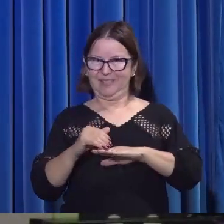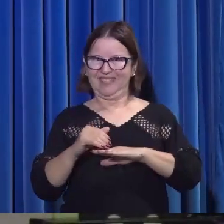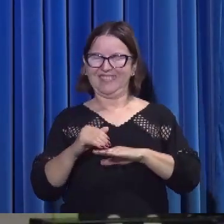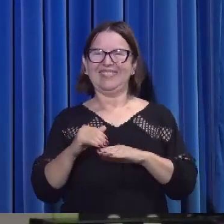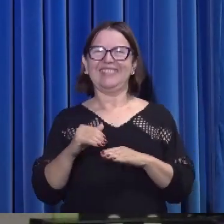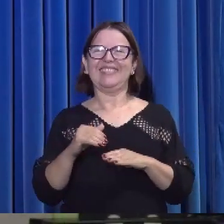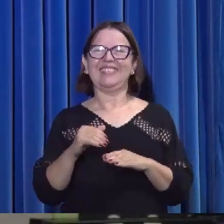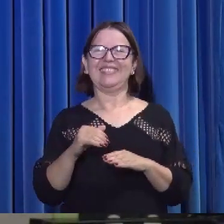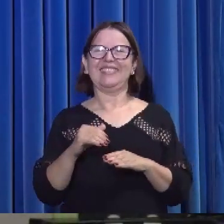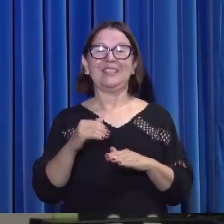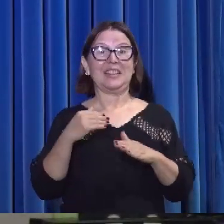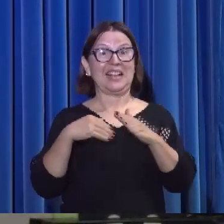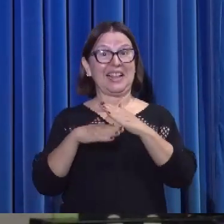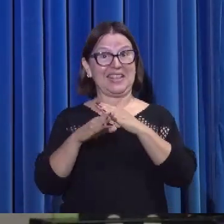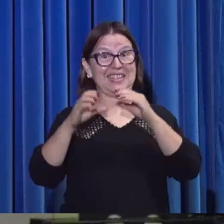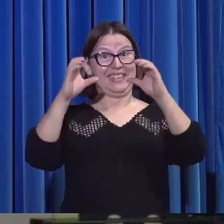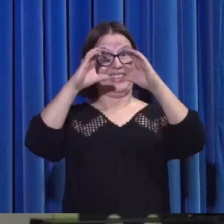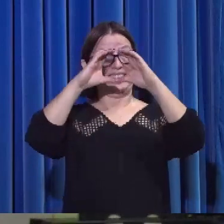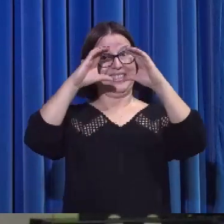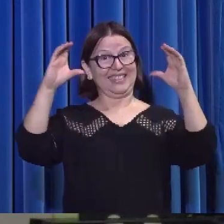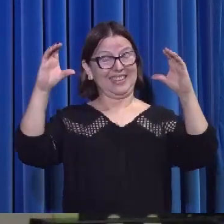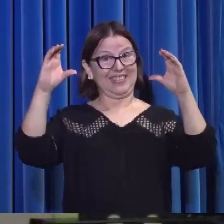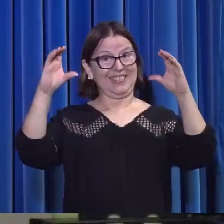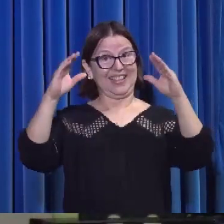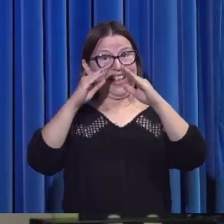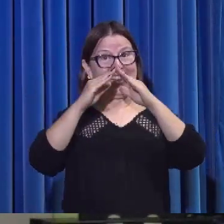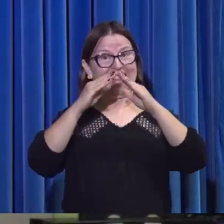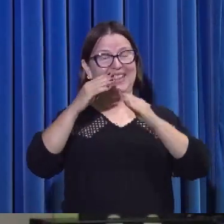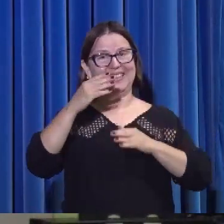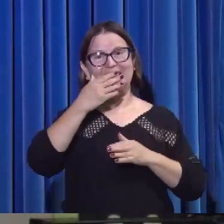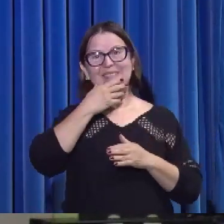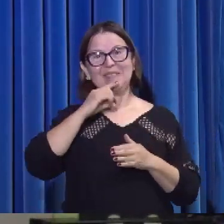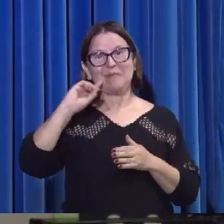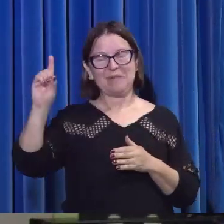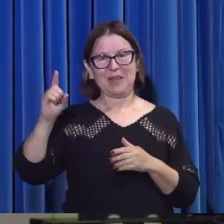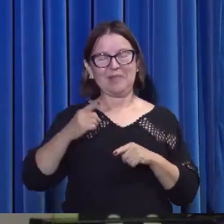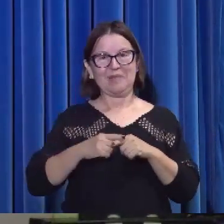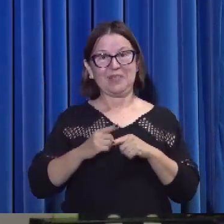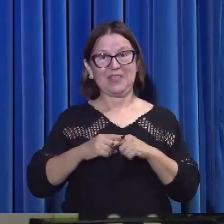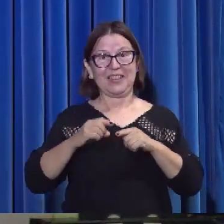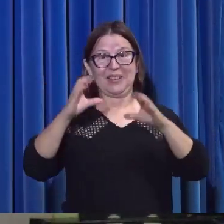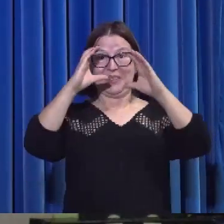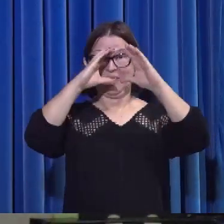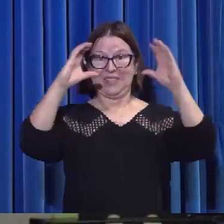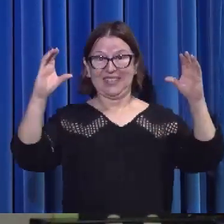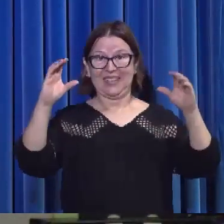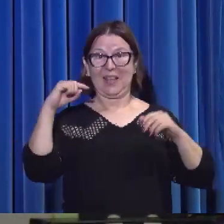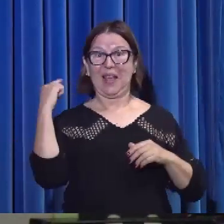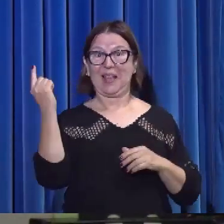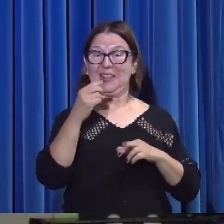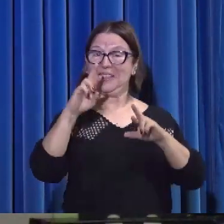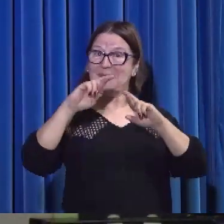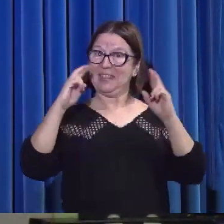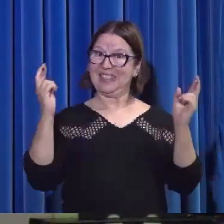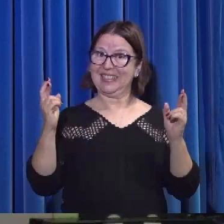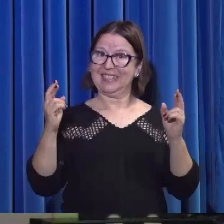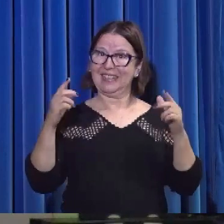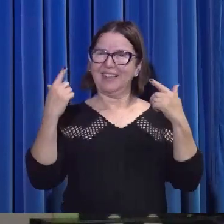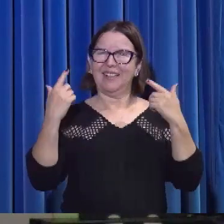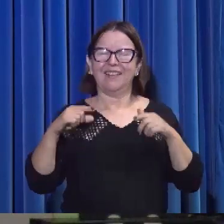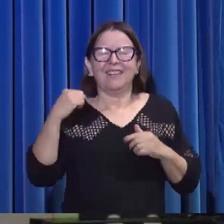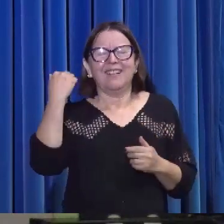o céu, a nossa esperança, é um lugar de glórias inimagináveis. Se o medo da morte ainda